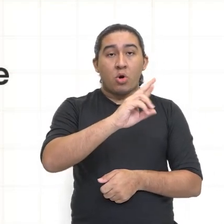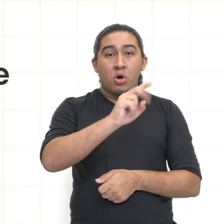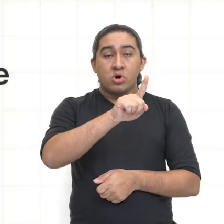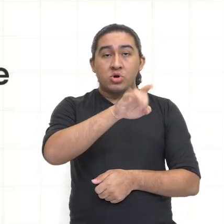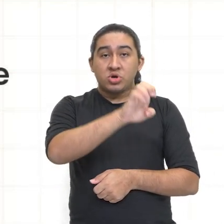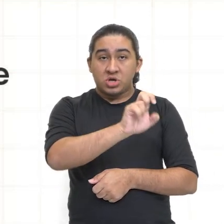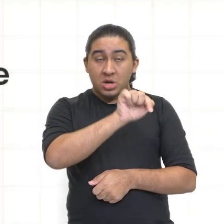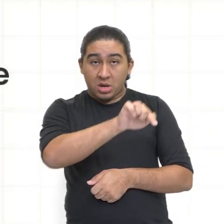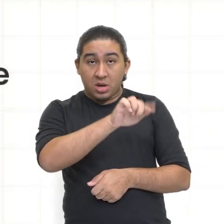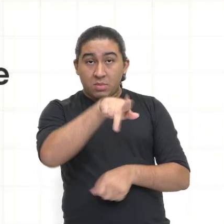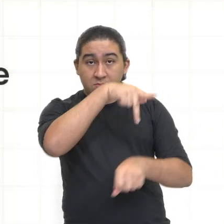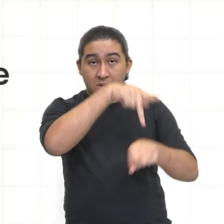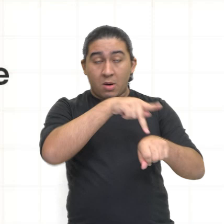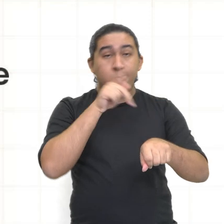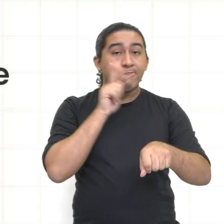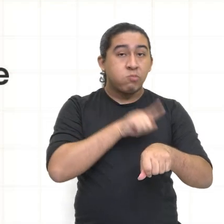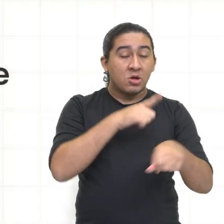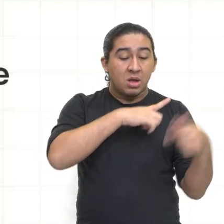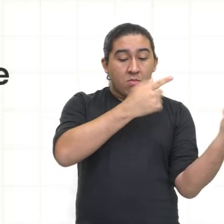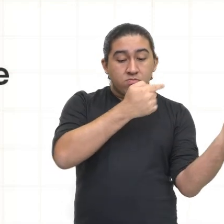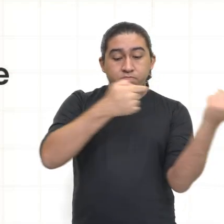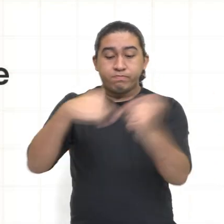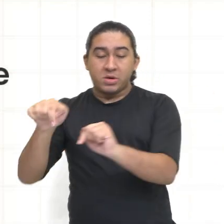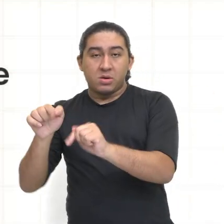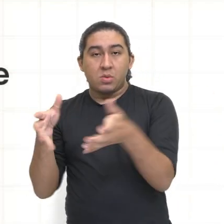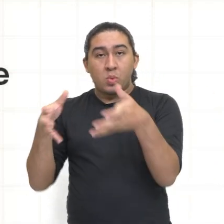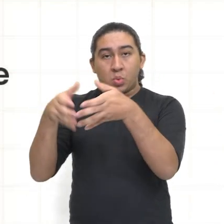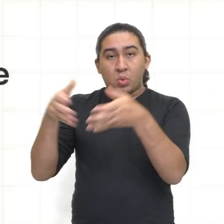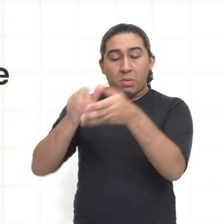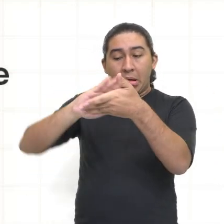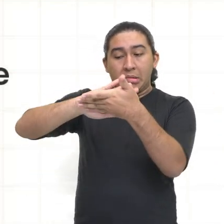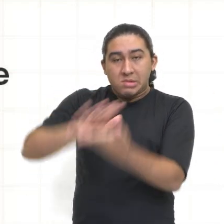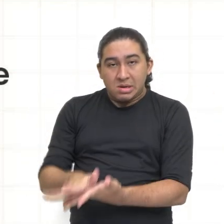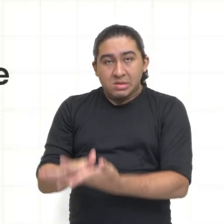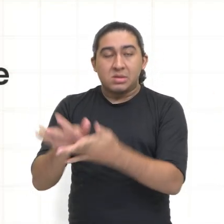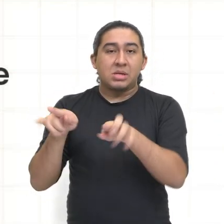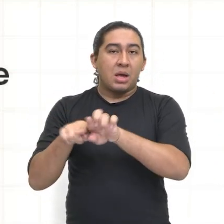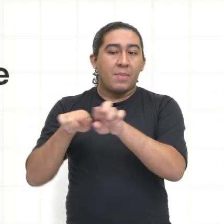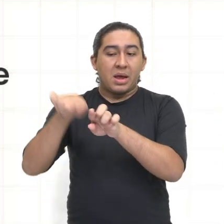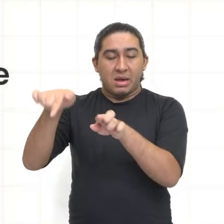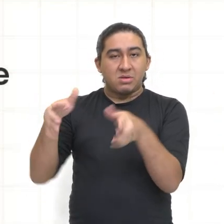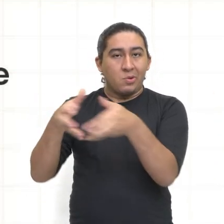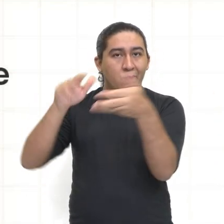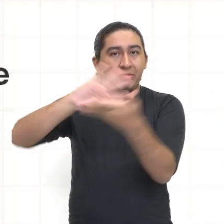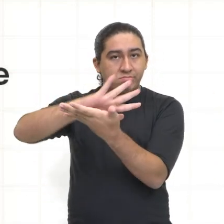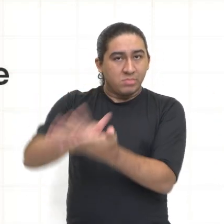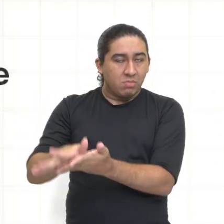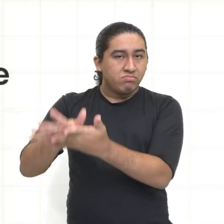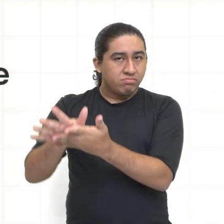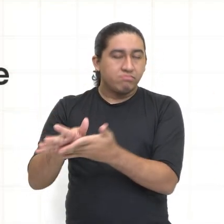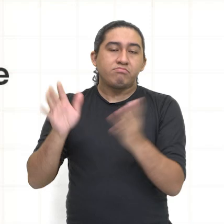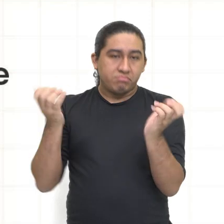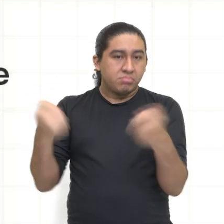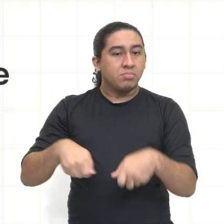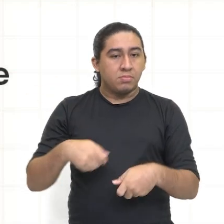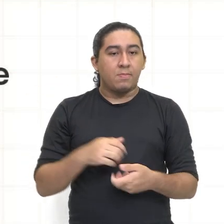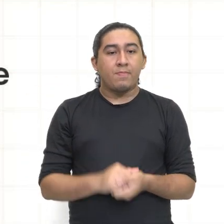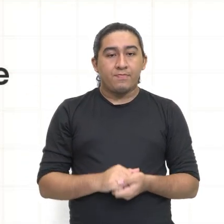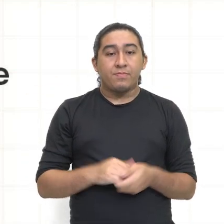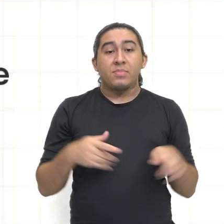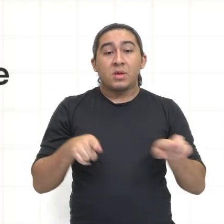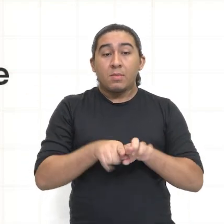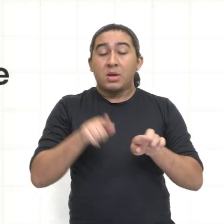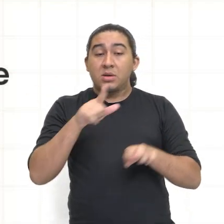é norte-americano, certo? Para derrubar o regime talibã e eliminar a Al-Qaeda. Vamos verificar a questão